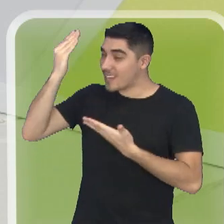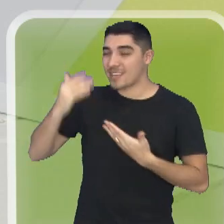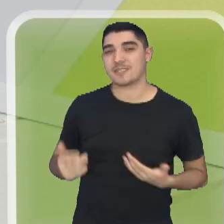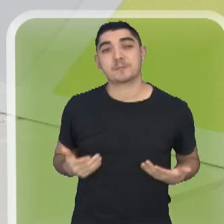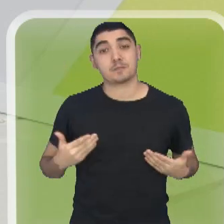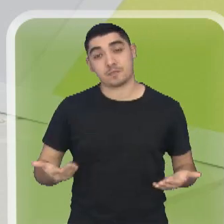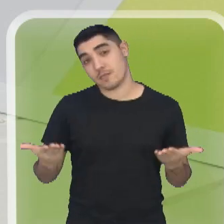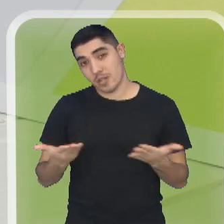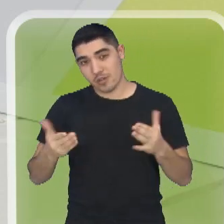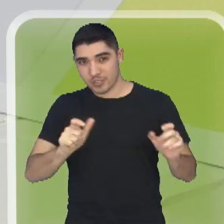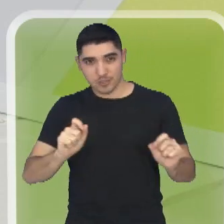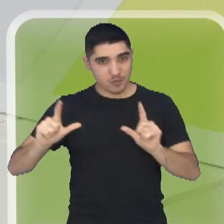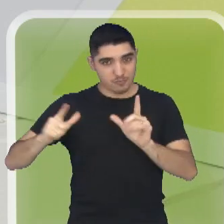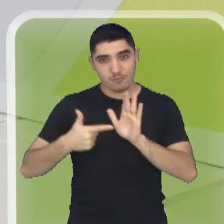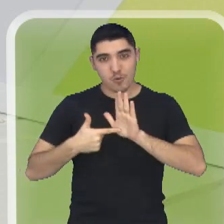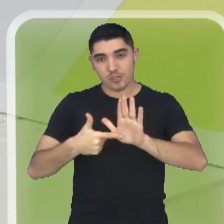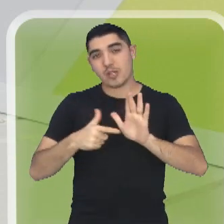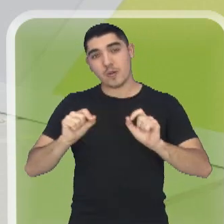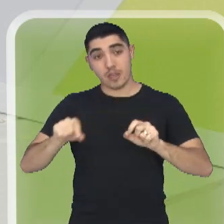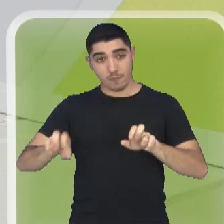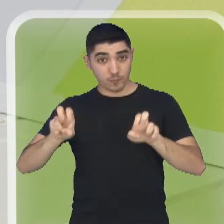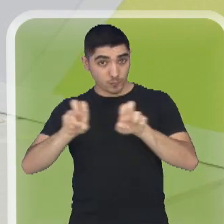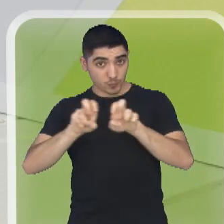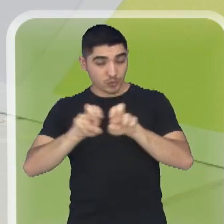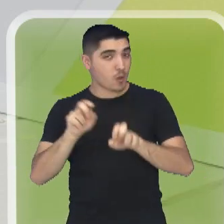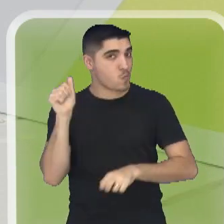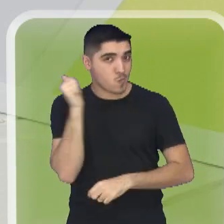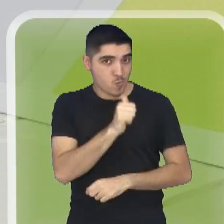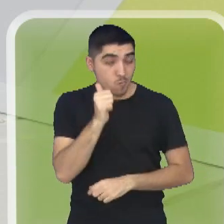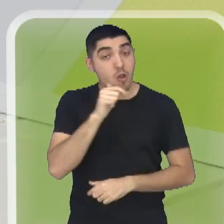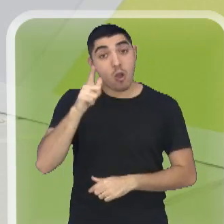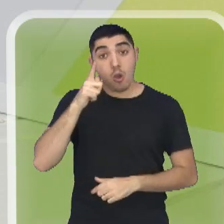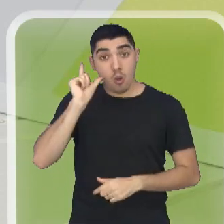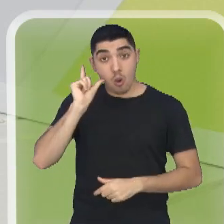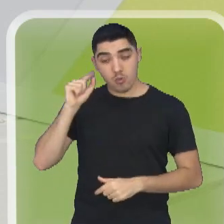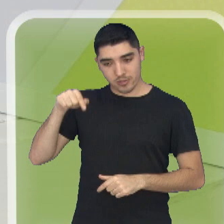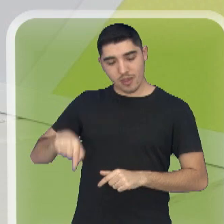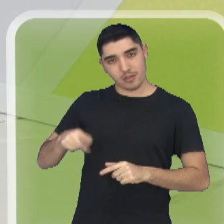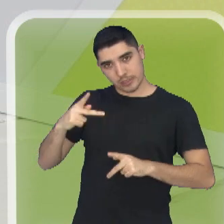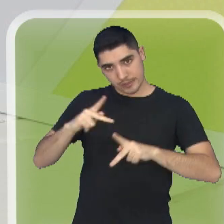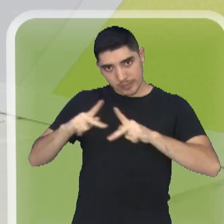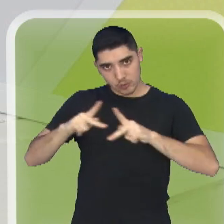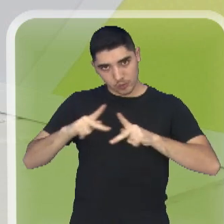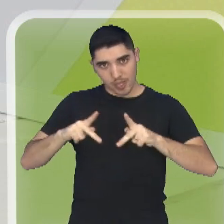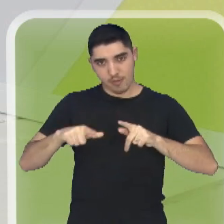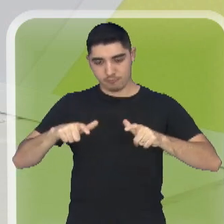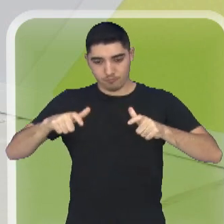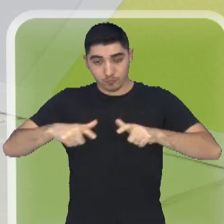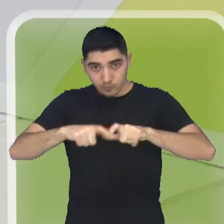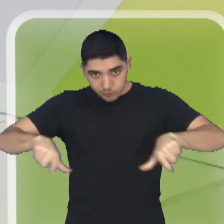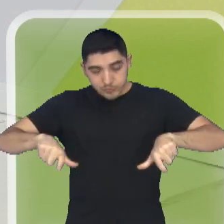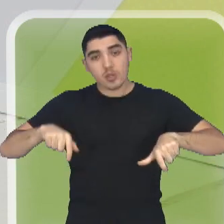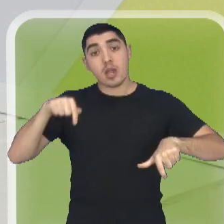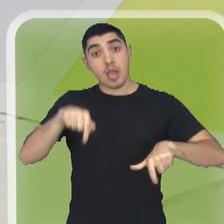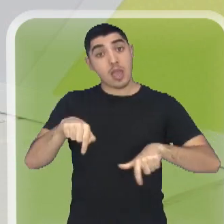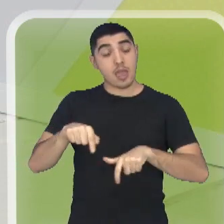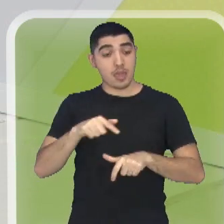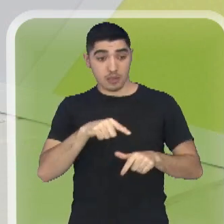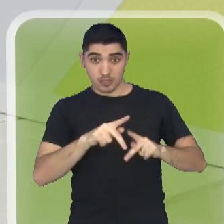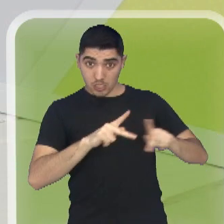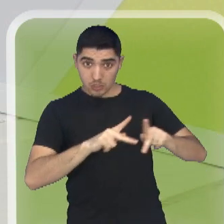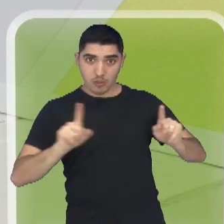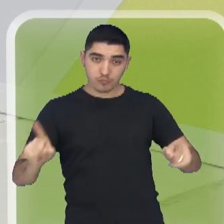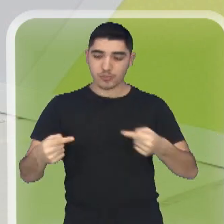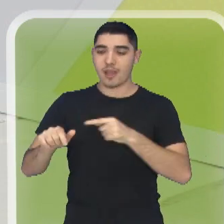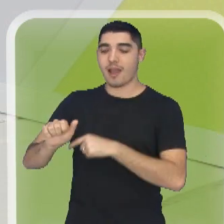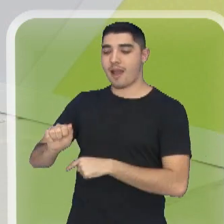E a gente começa o Hora do Esporte falando de futsal feminino. Ontem no ginásio Tênis Clube, a Máquina Amarela recebeu as meninas da